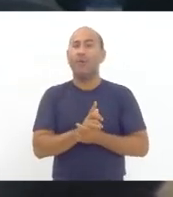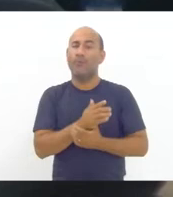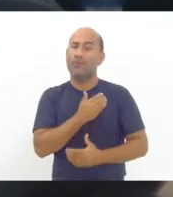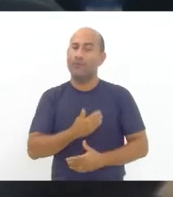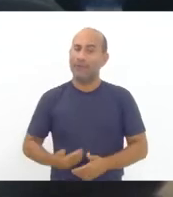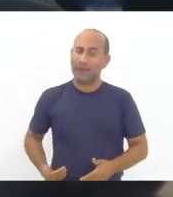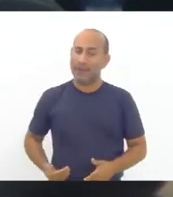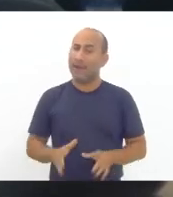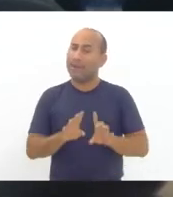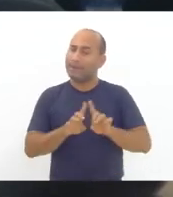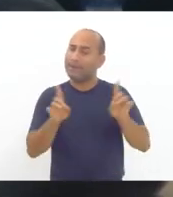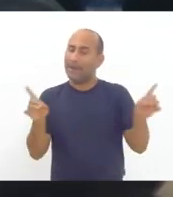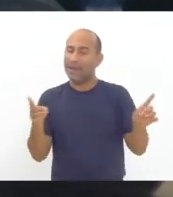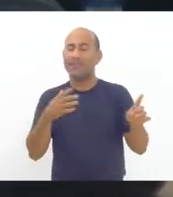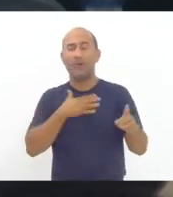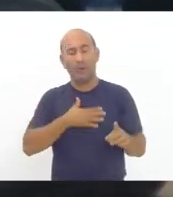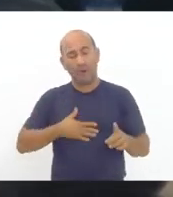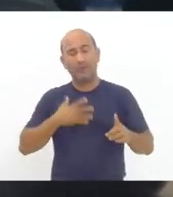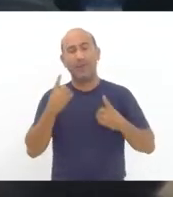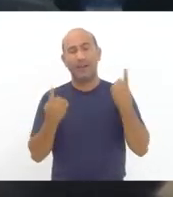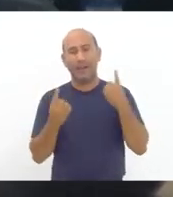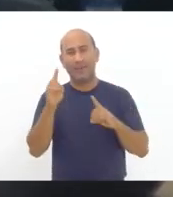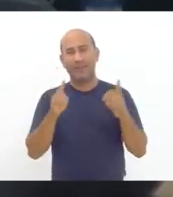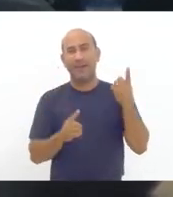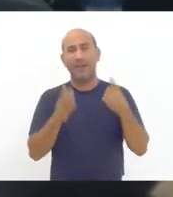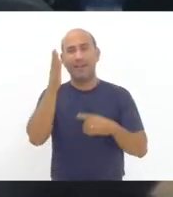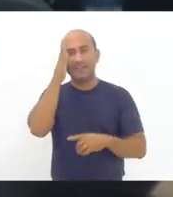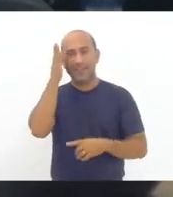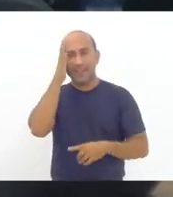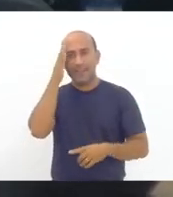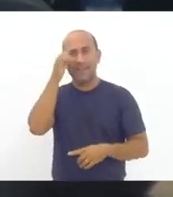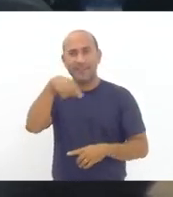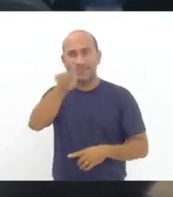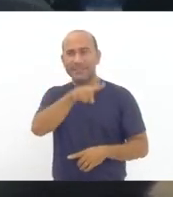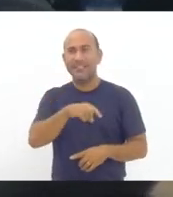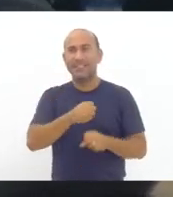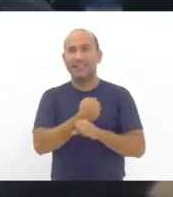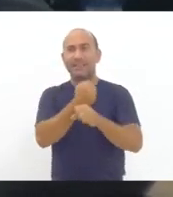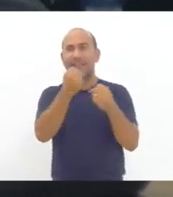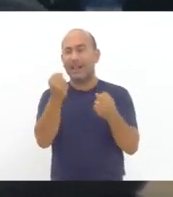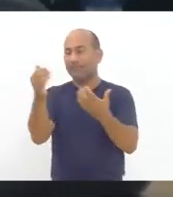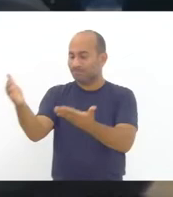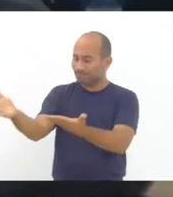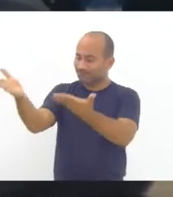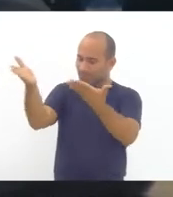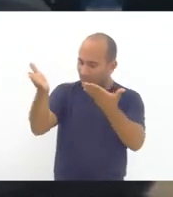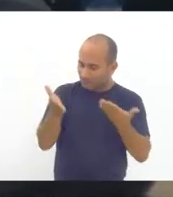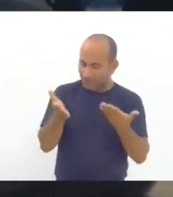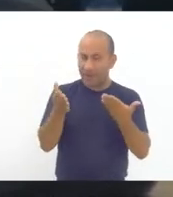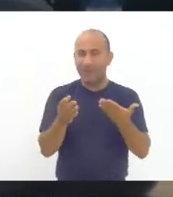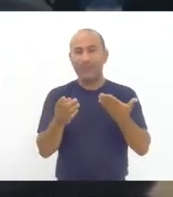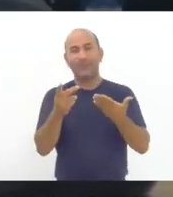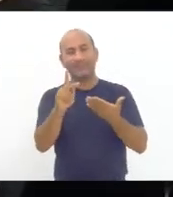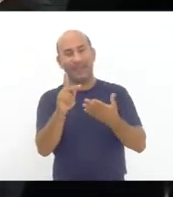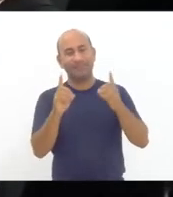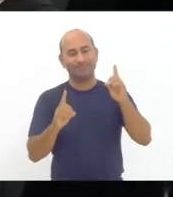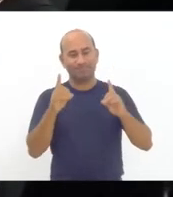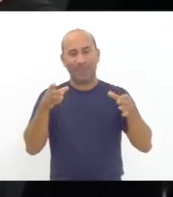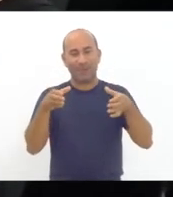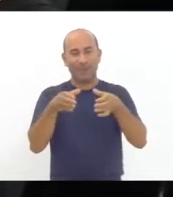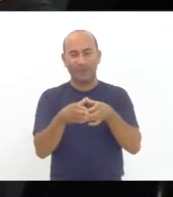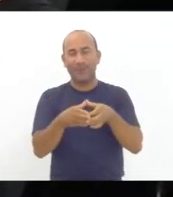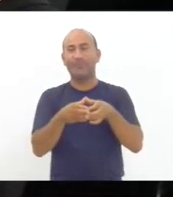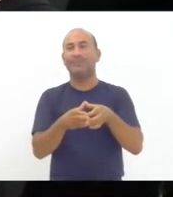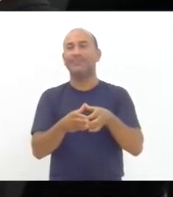eu continuo sendo apreciador do carnaval Então você como um grande entusiasta quero que você me convide aí pros seus blocos e suas